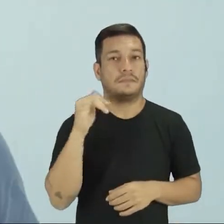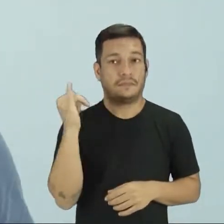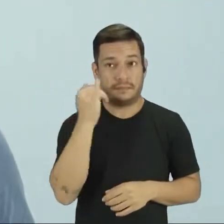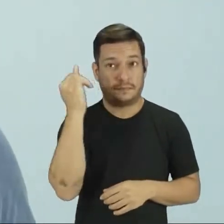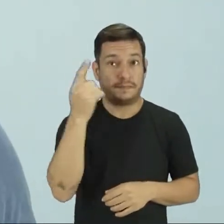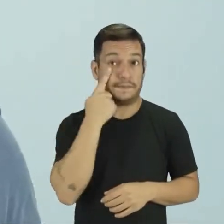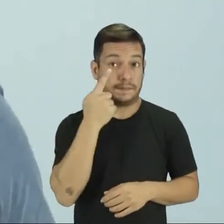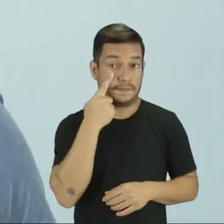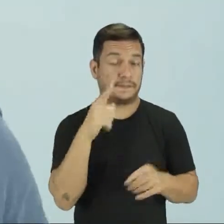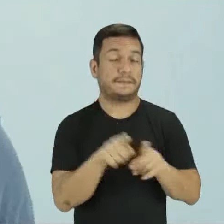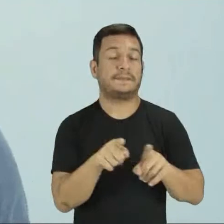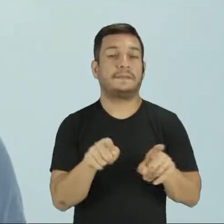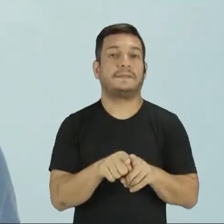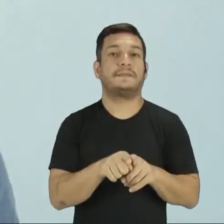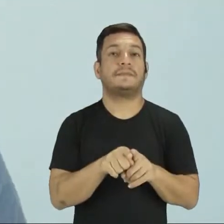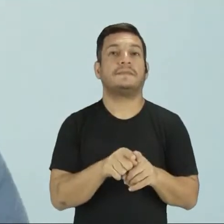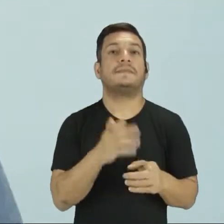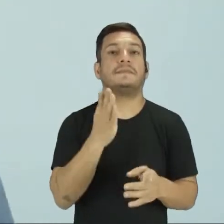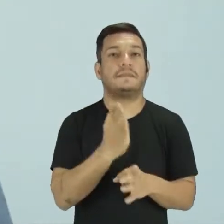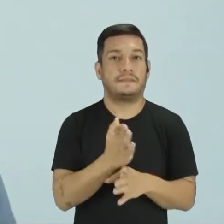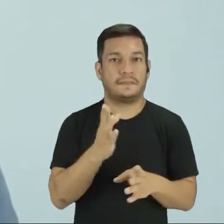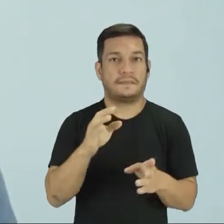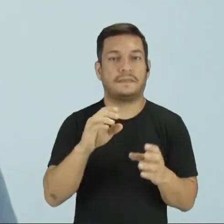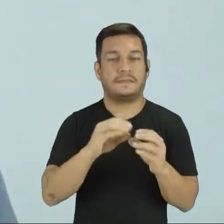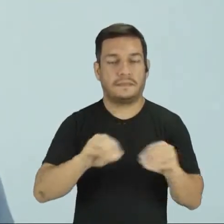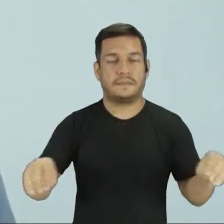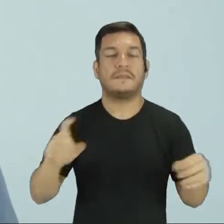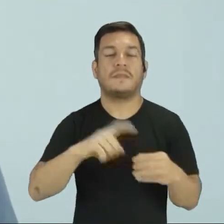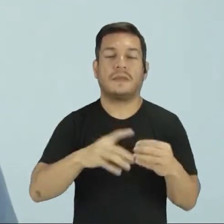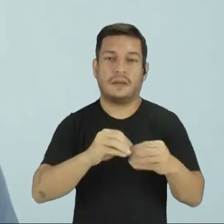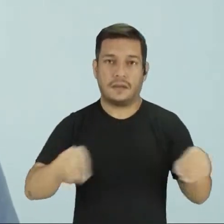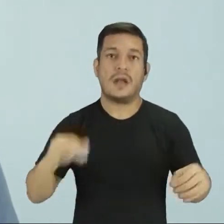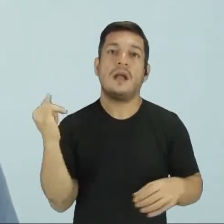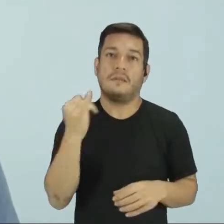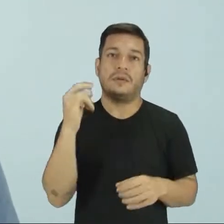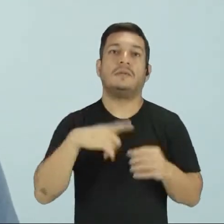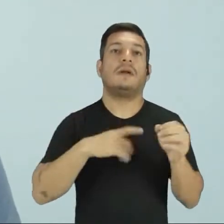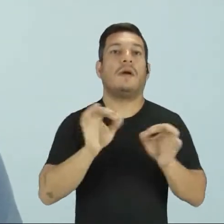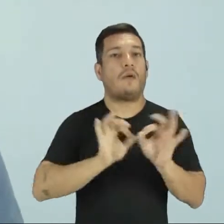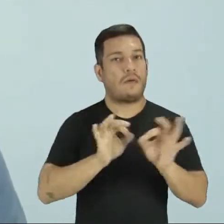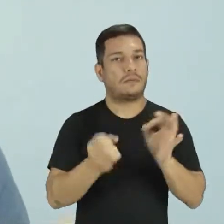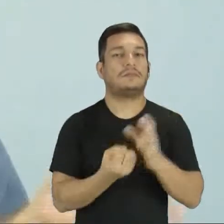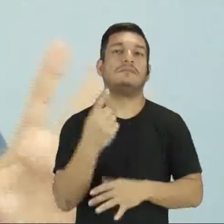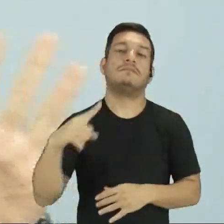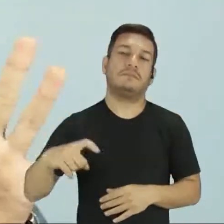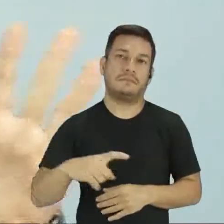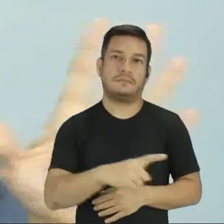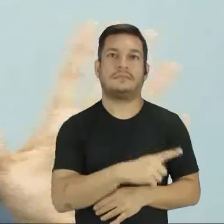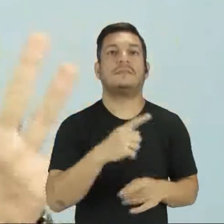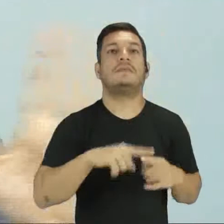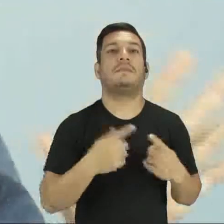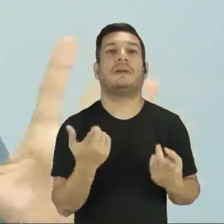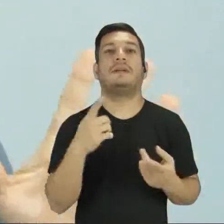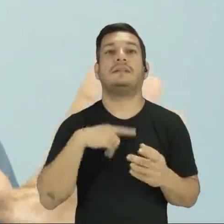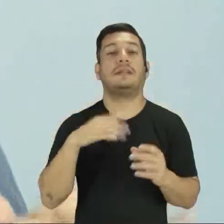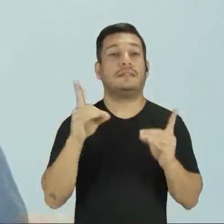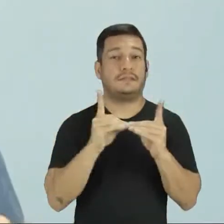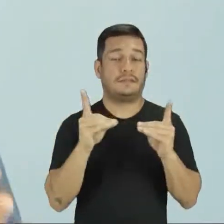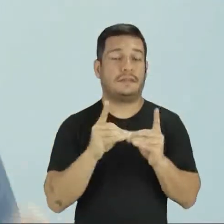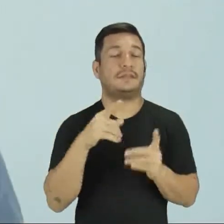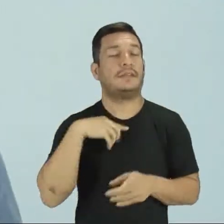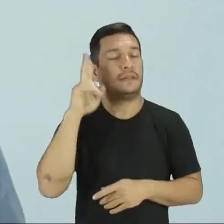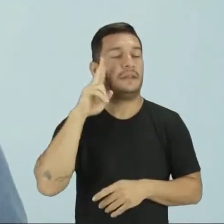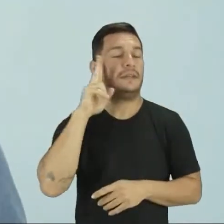importante, tanto a mitose quanto a meiose são importantes no processo de formação de gametas, tá? Mas para ficar de forma